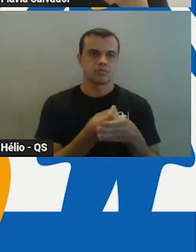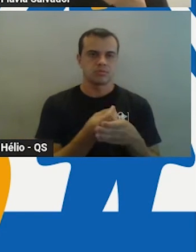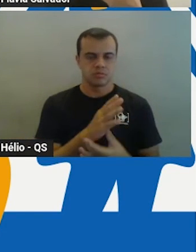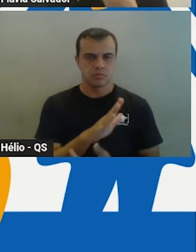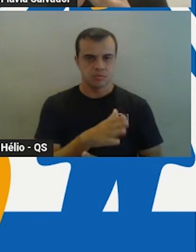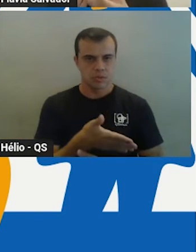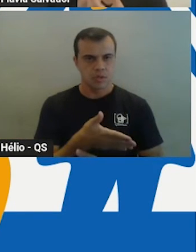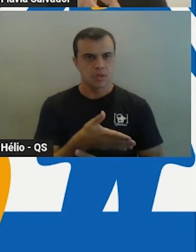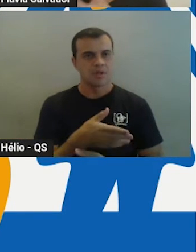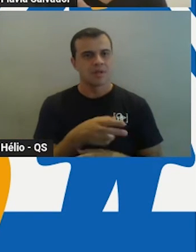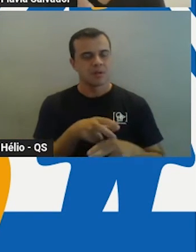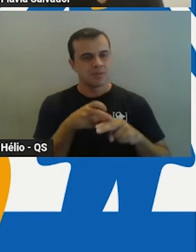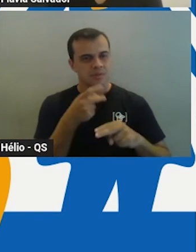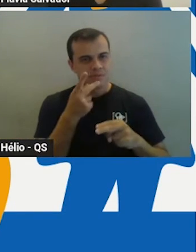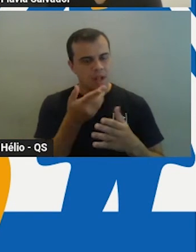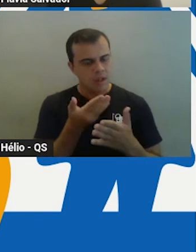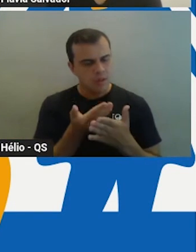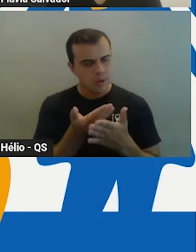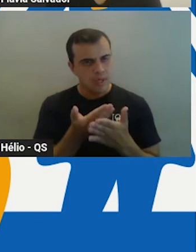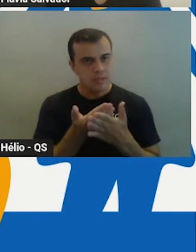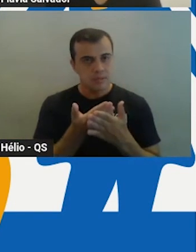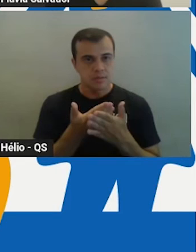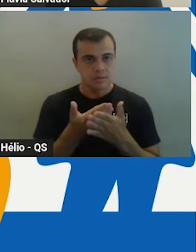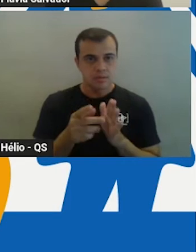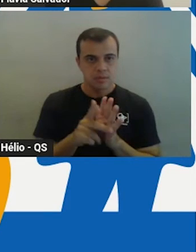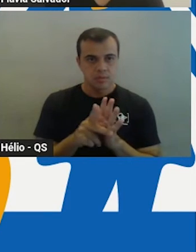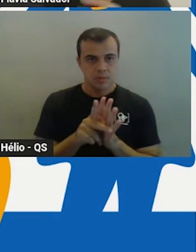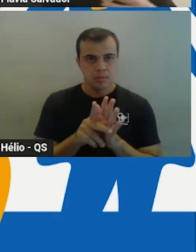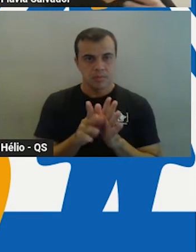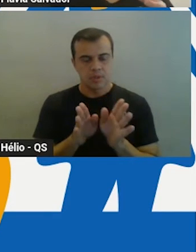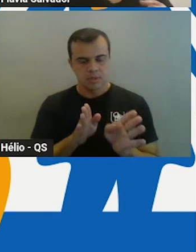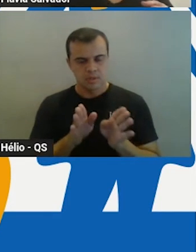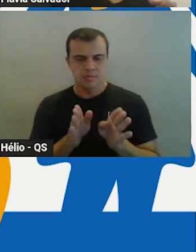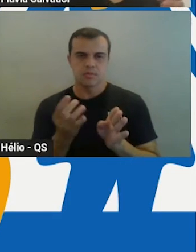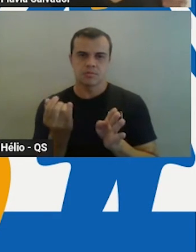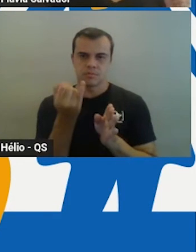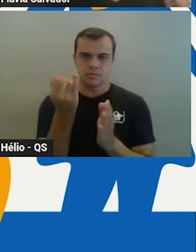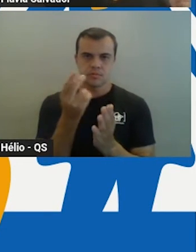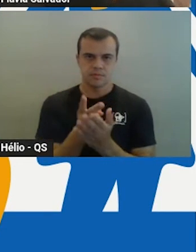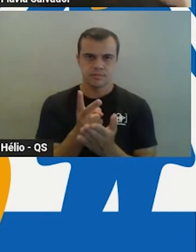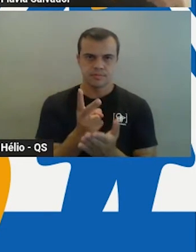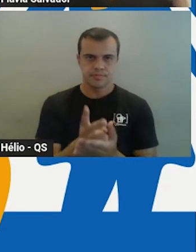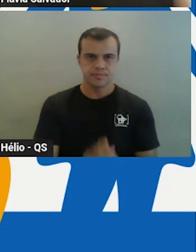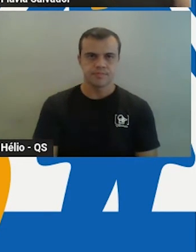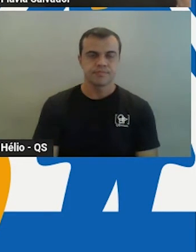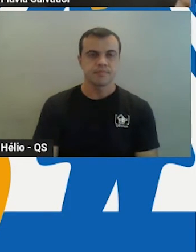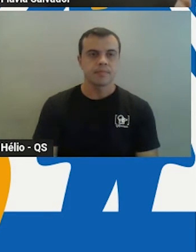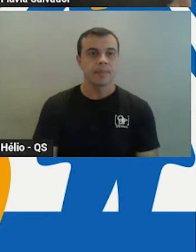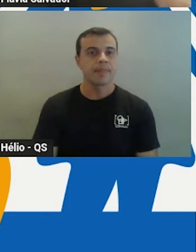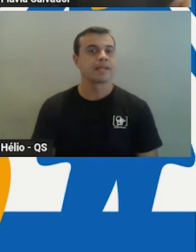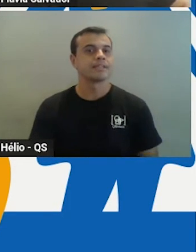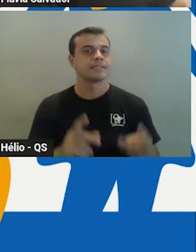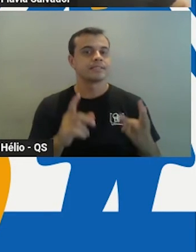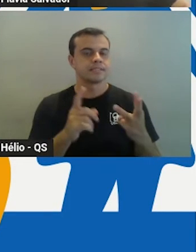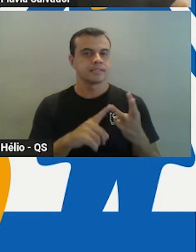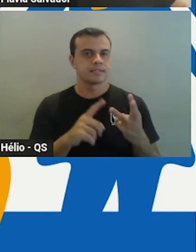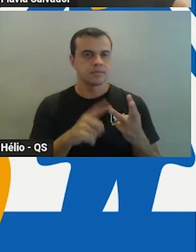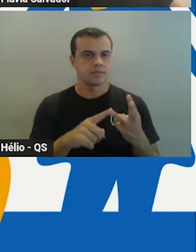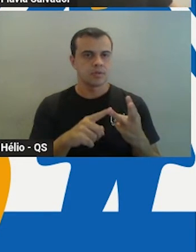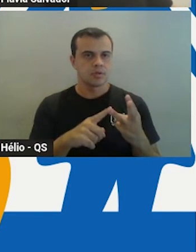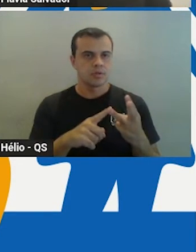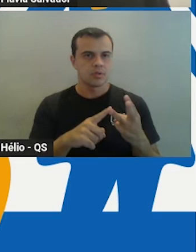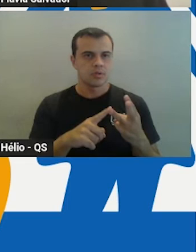isso que a educação para acessibilidade e inclusão era tão importante. E aí, terceira